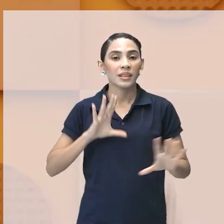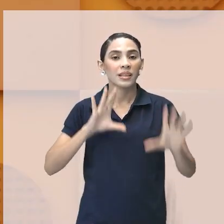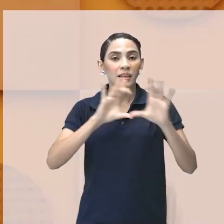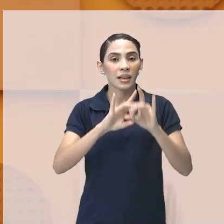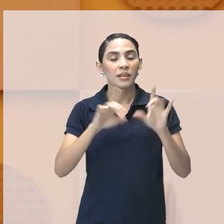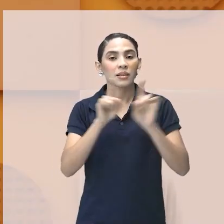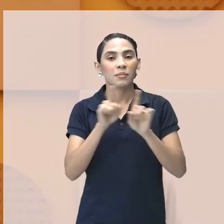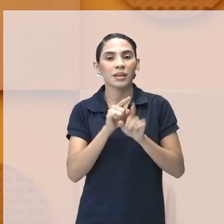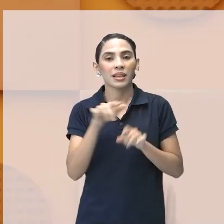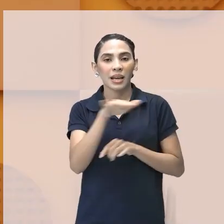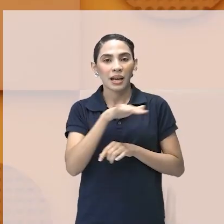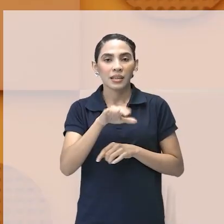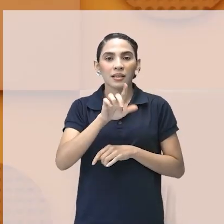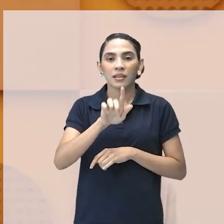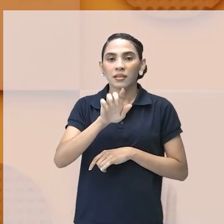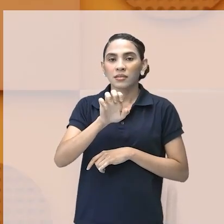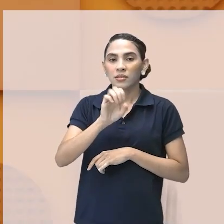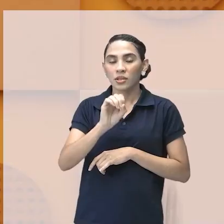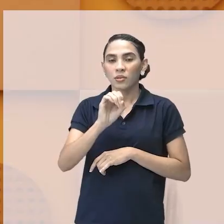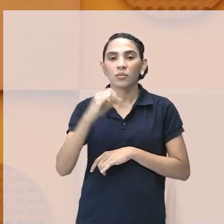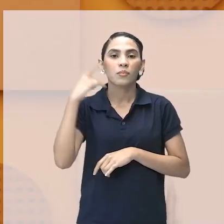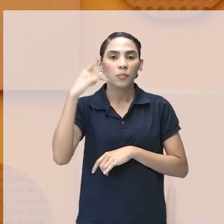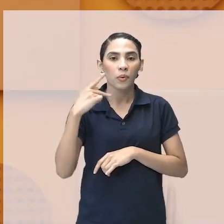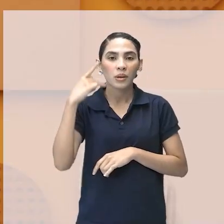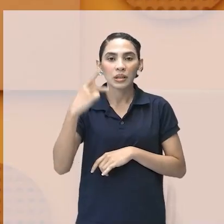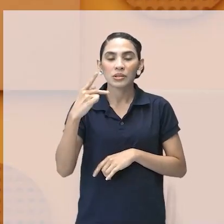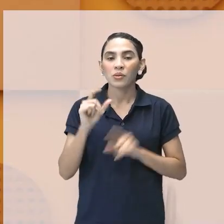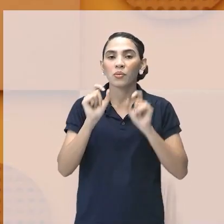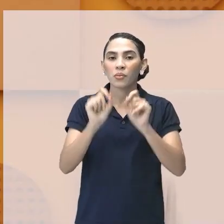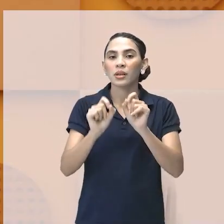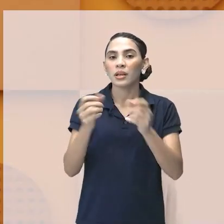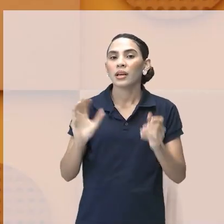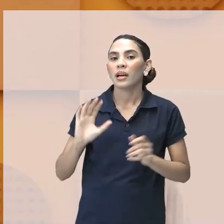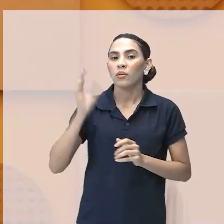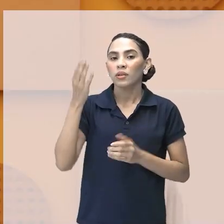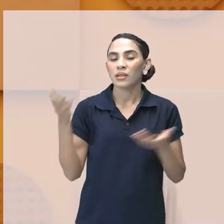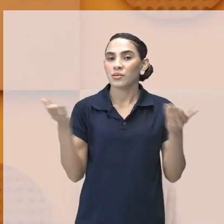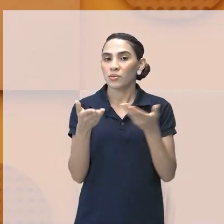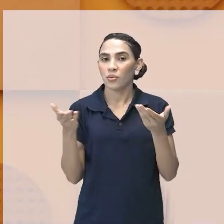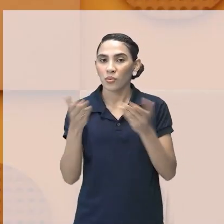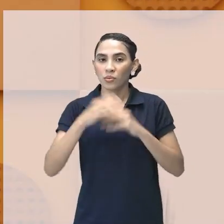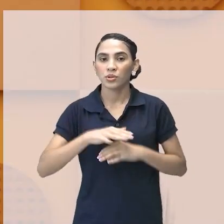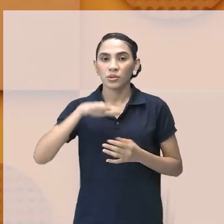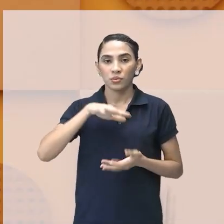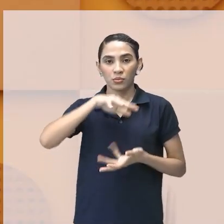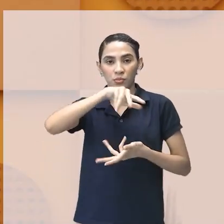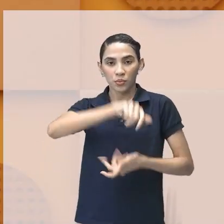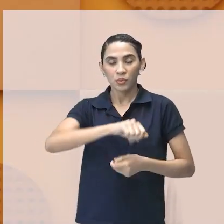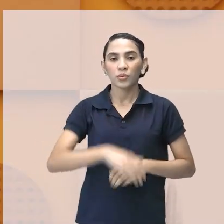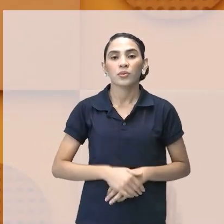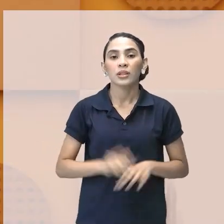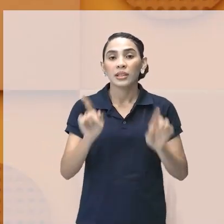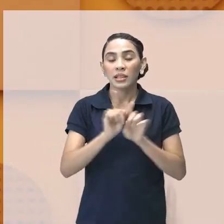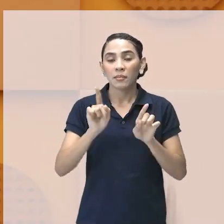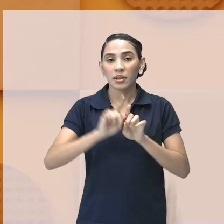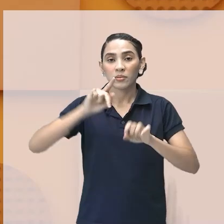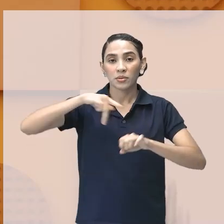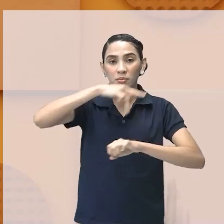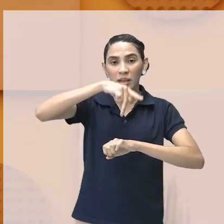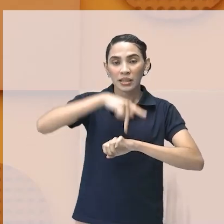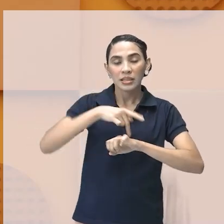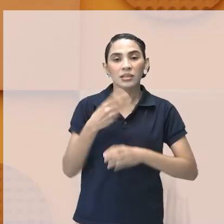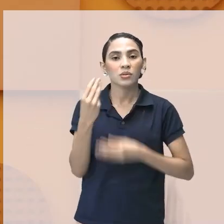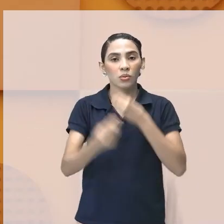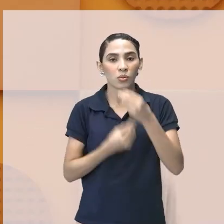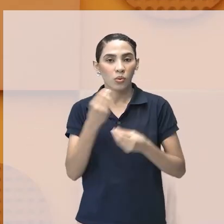à parte da geopolítica, né? O que ocorre hoje em dia no nosso planeta, nos países, como é que ocorre